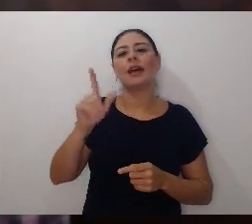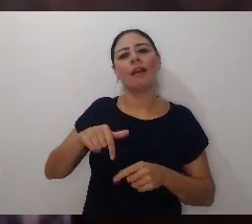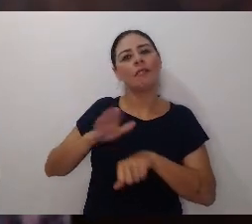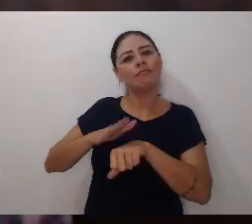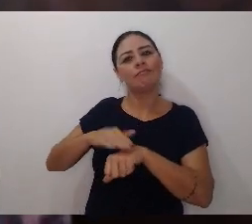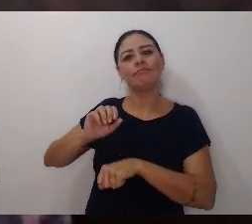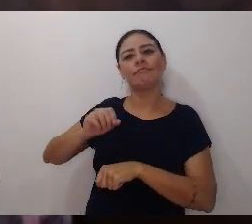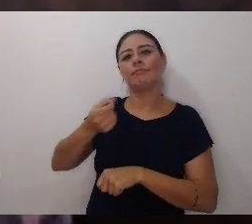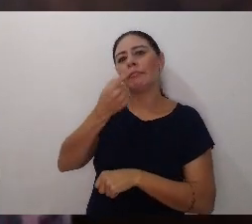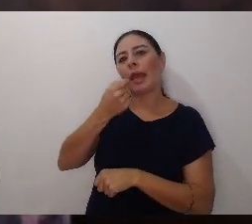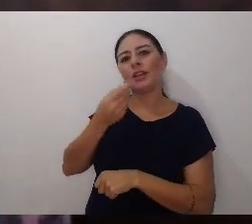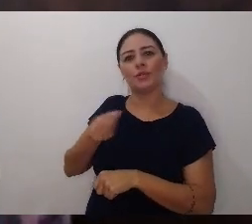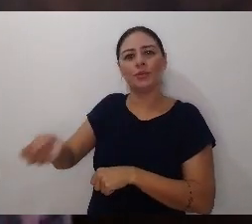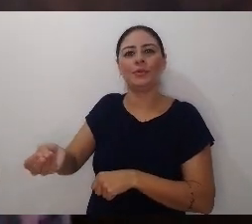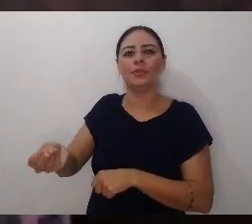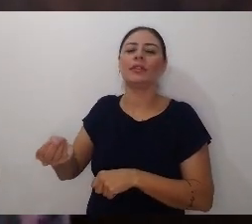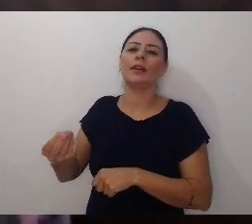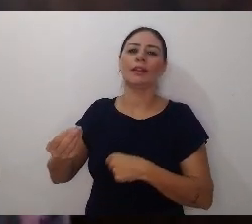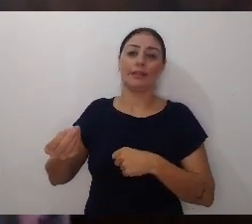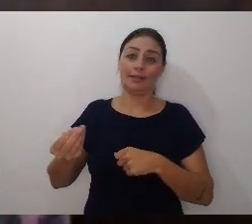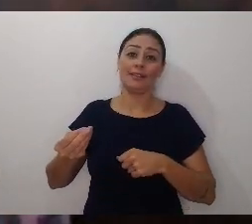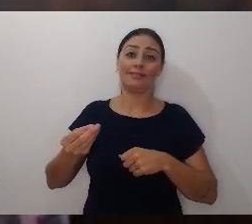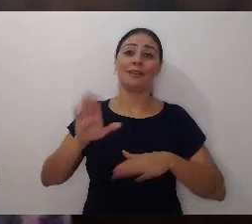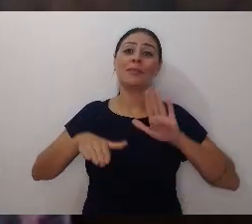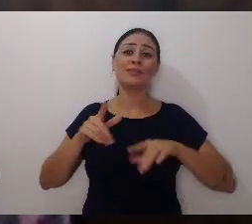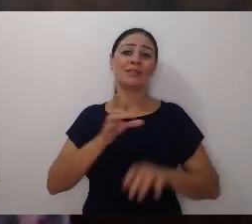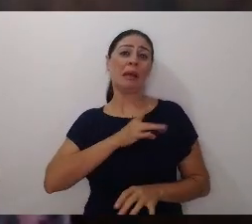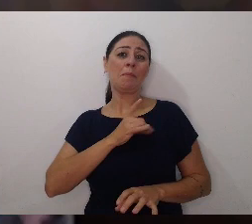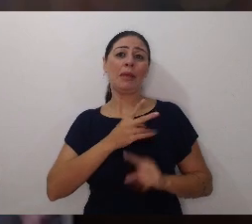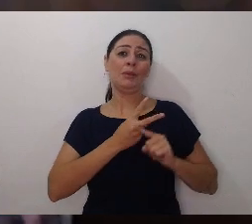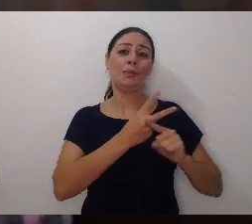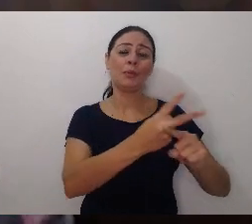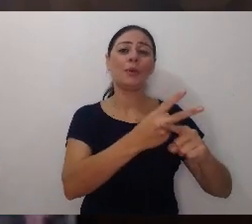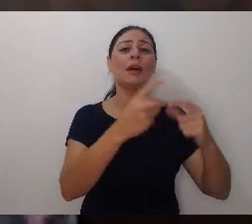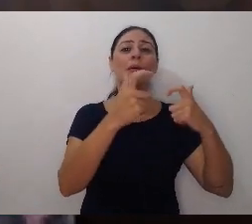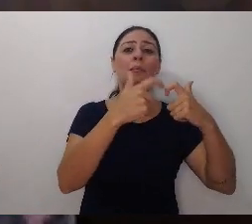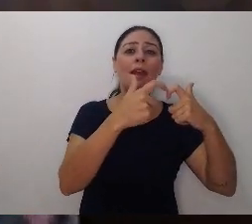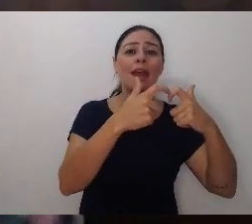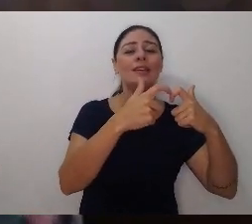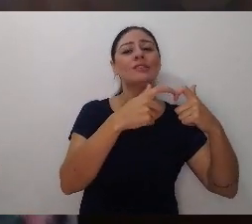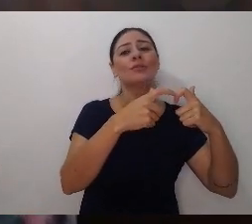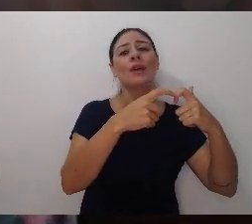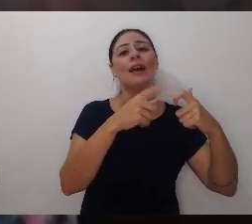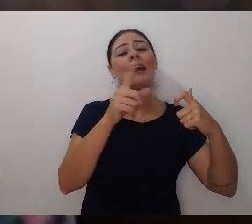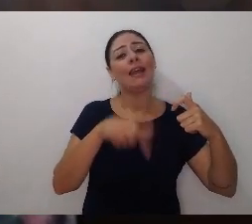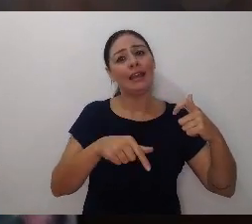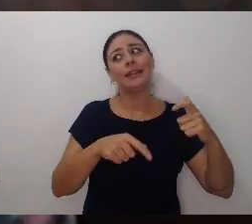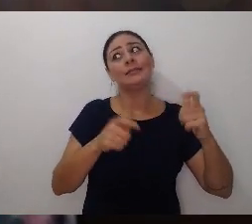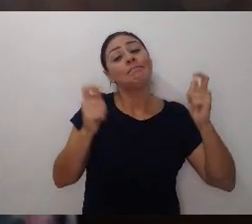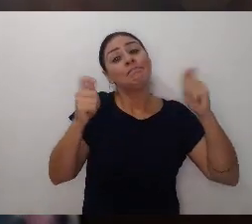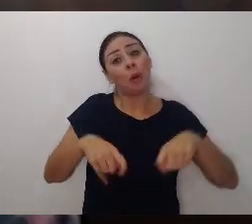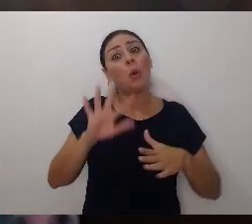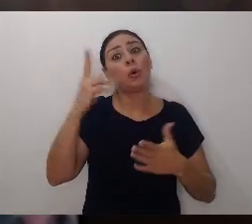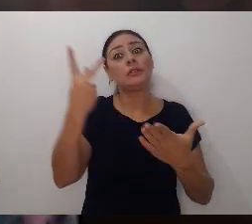indicam que eles precisam realmente procurar um médico e não a importância de não dar um medicamento por conta